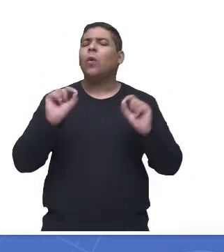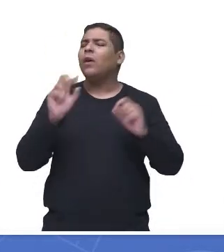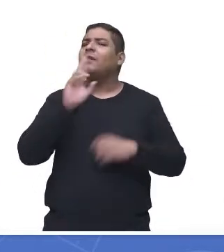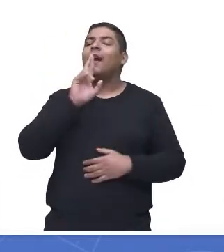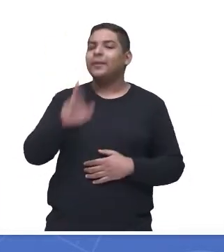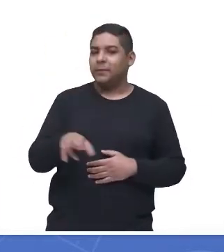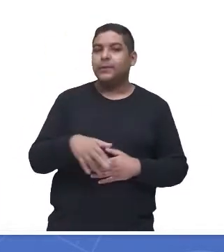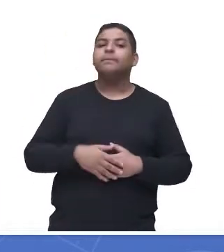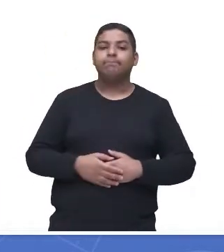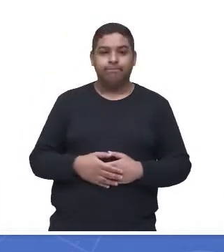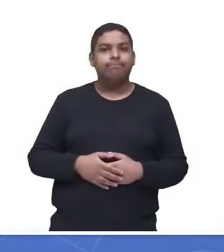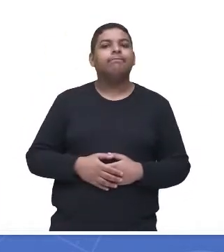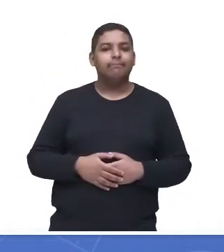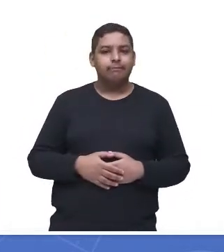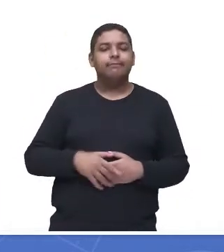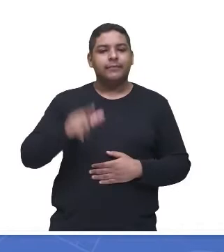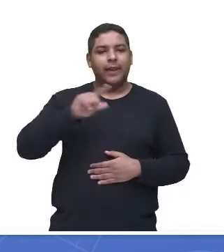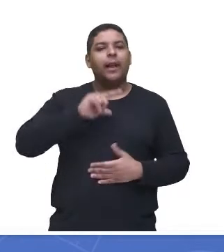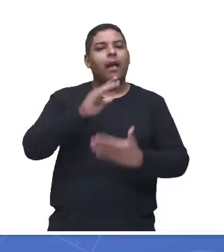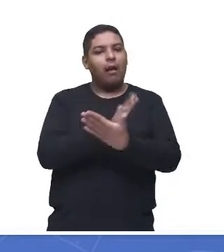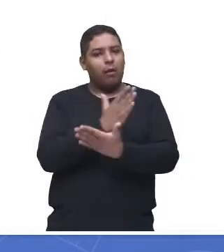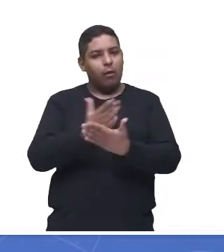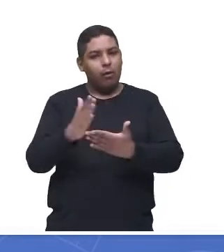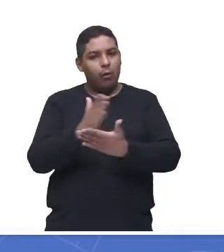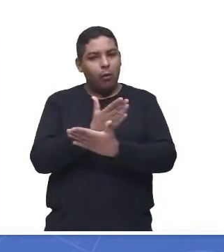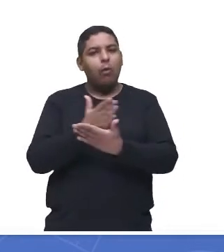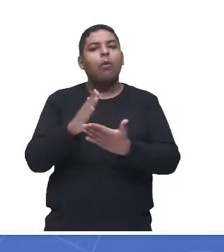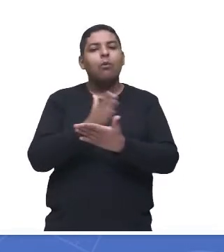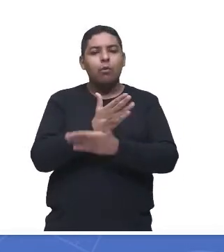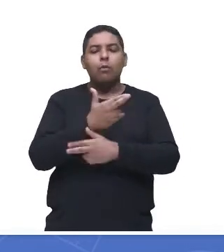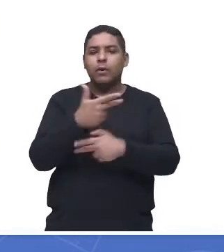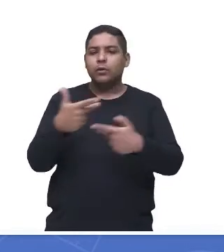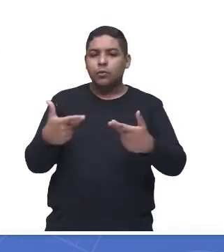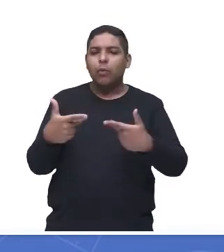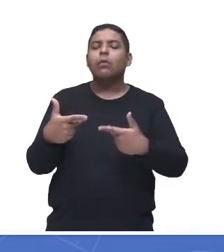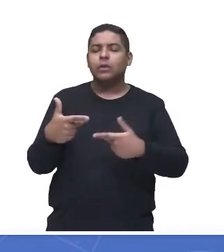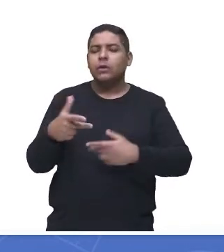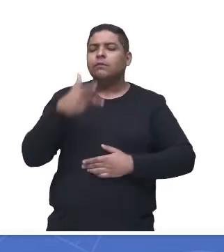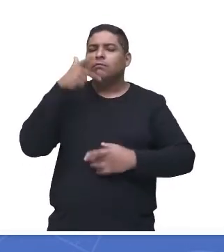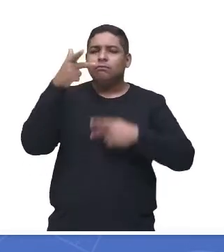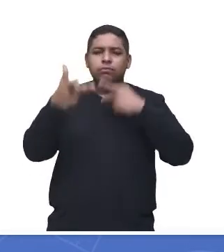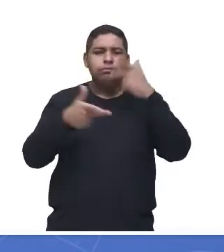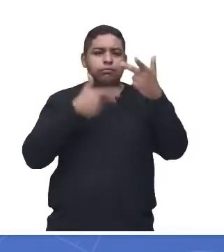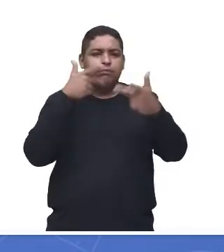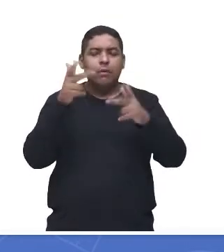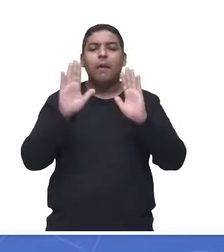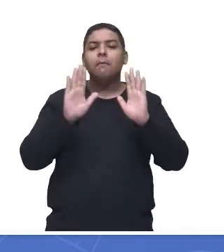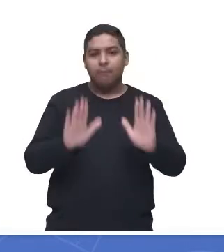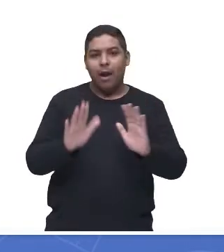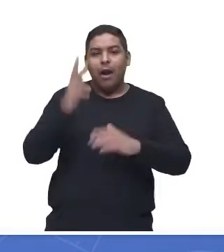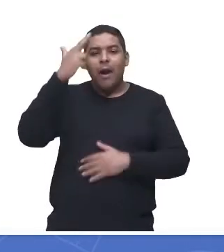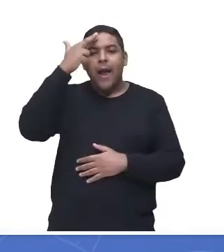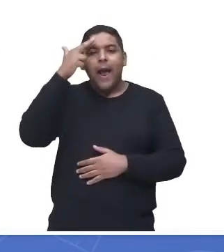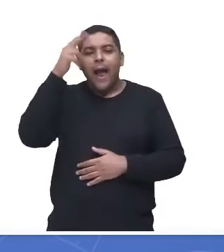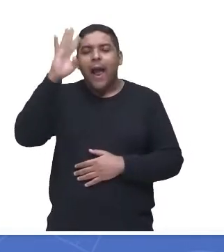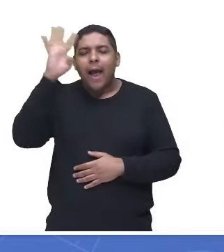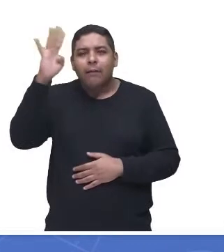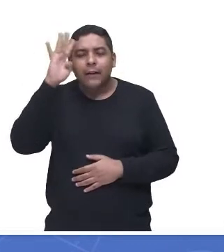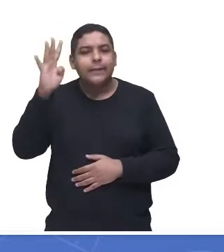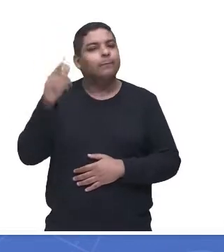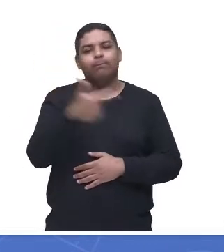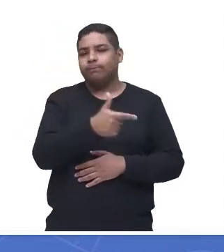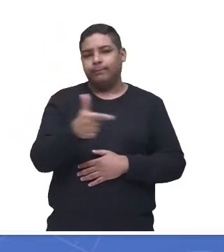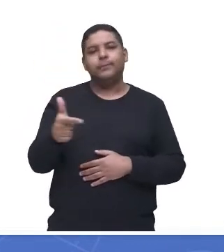nós falamos, mas nós não refletimos. Quando a gente começa a pensar sobre o conceito, aí nós começamos a ficar,